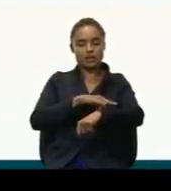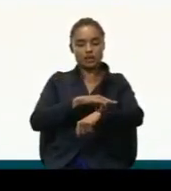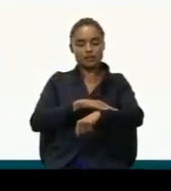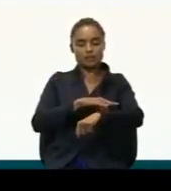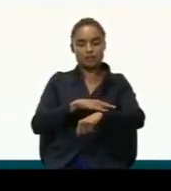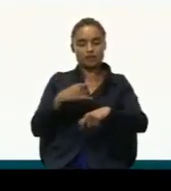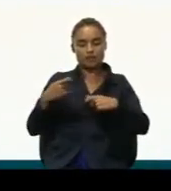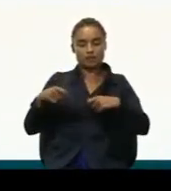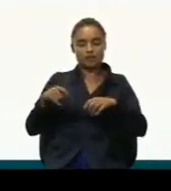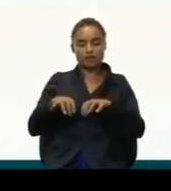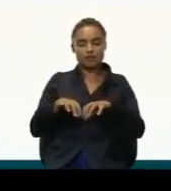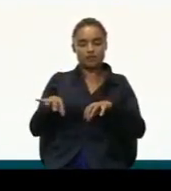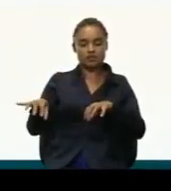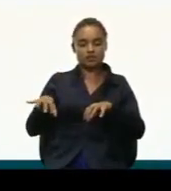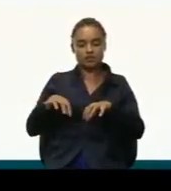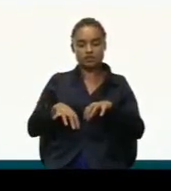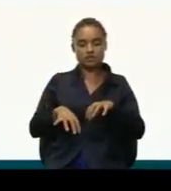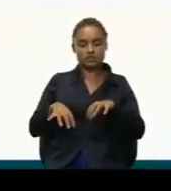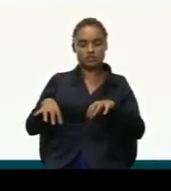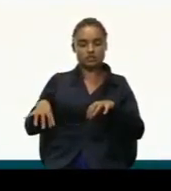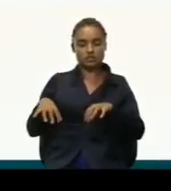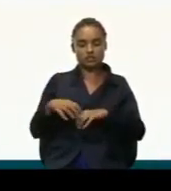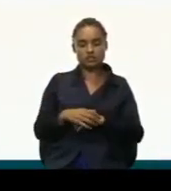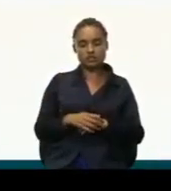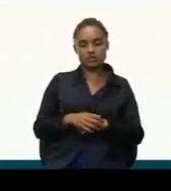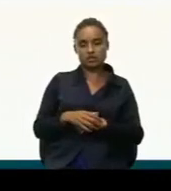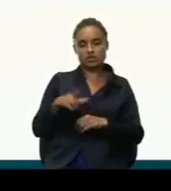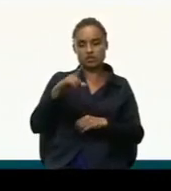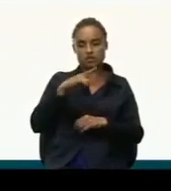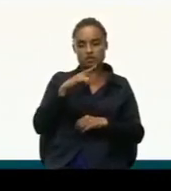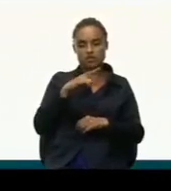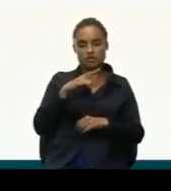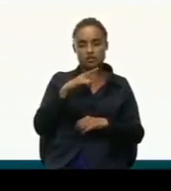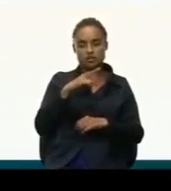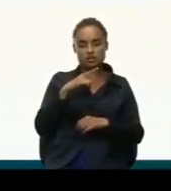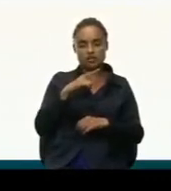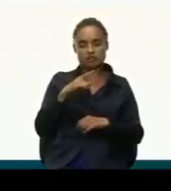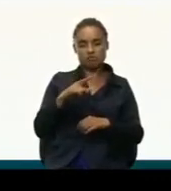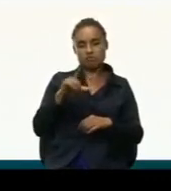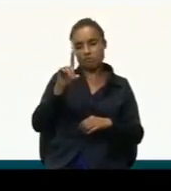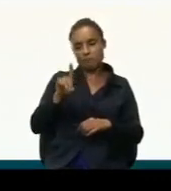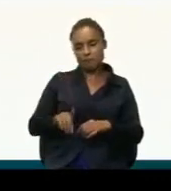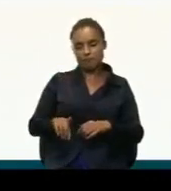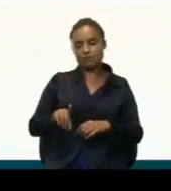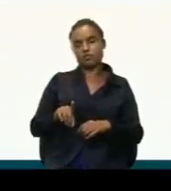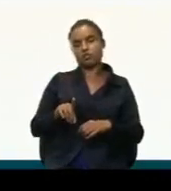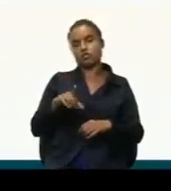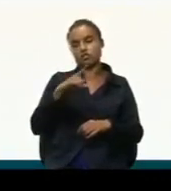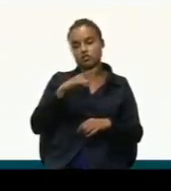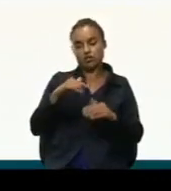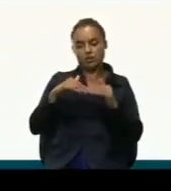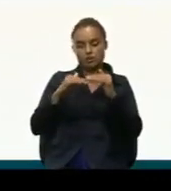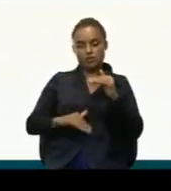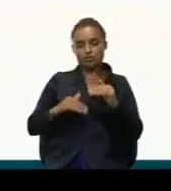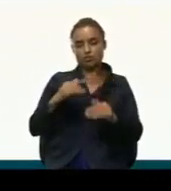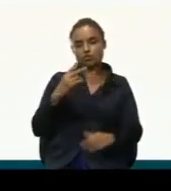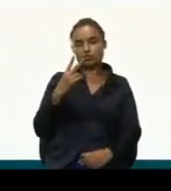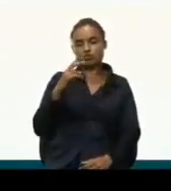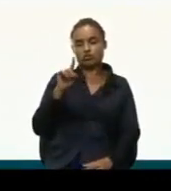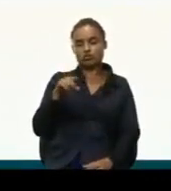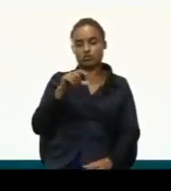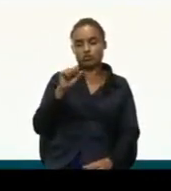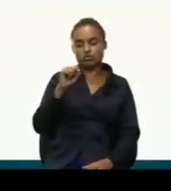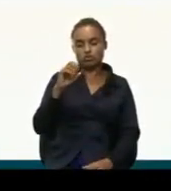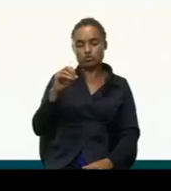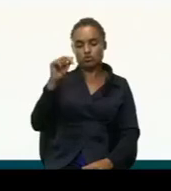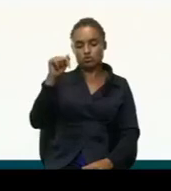ser isolado. Ter pé direito mínimo de 2,80 e em toda obra, independente do